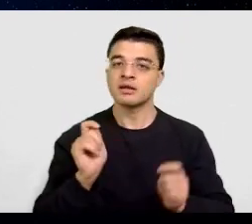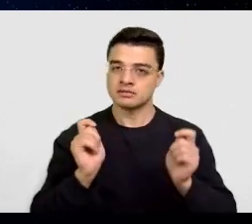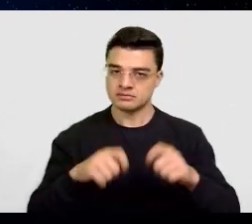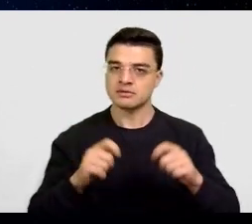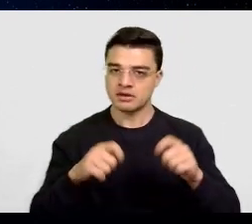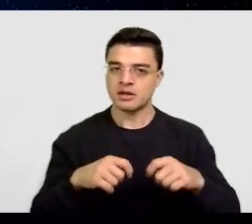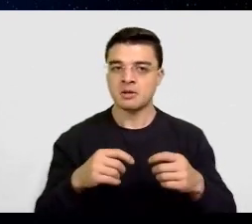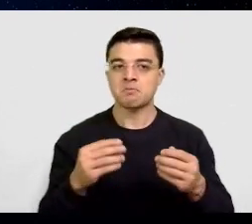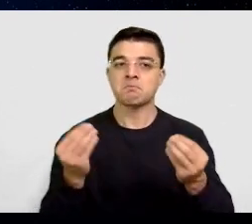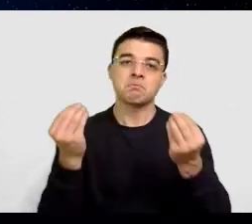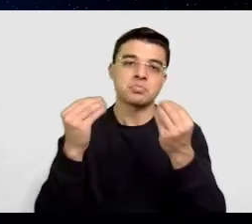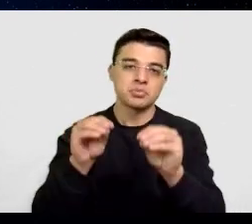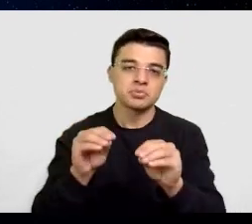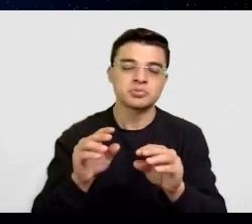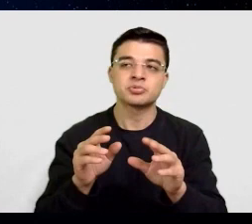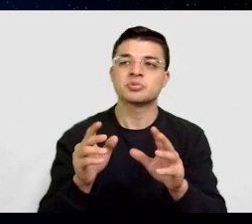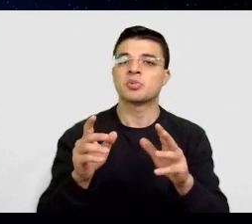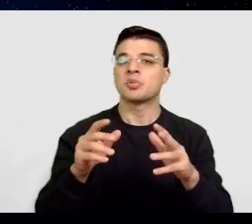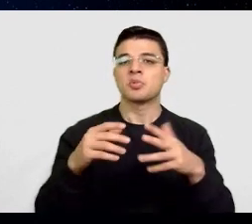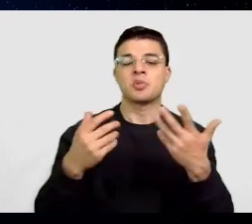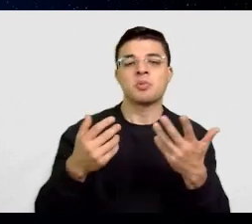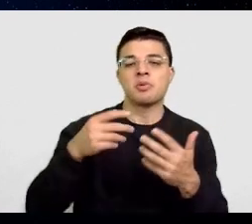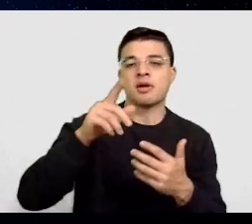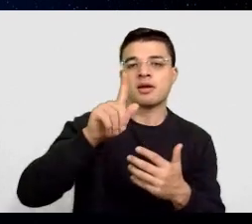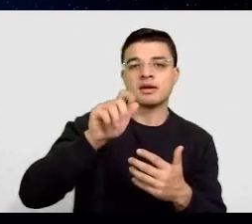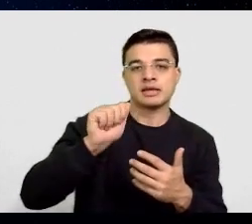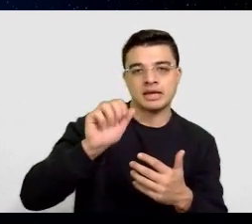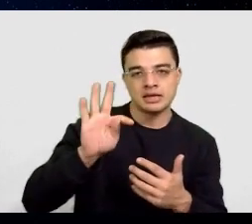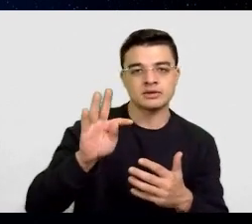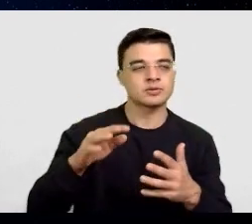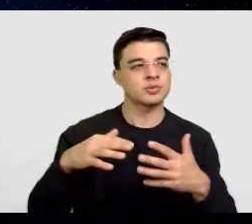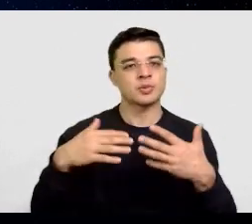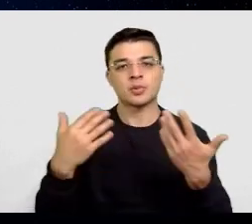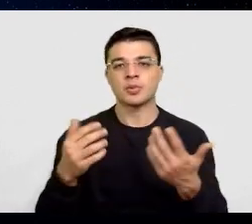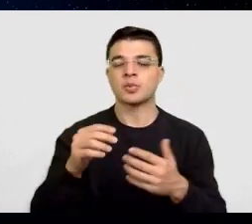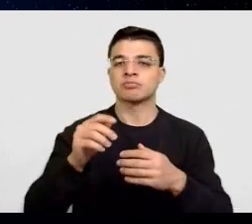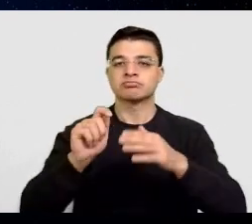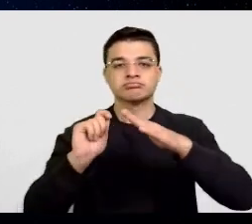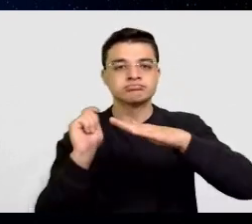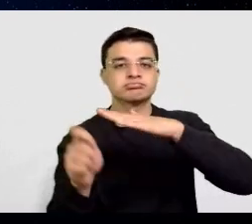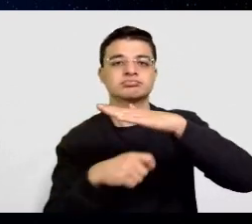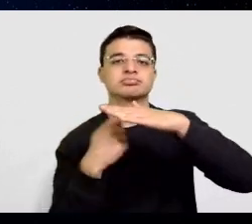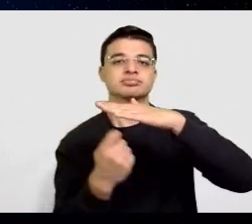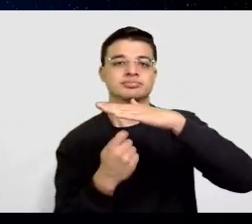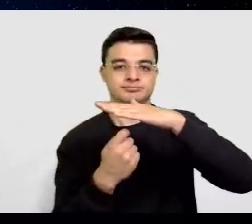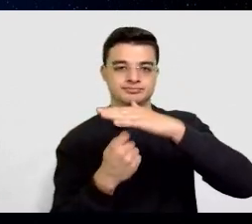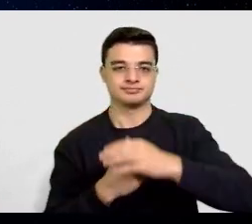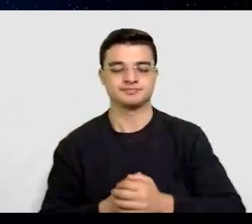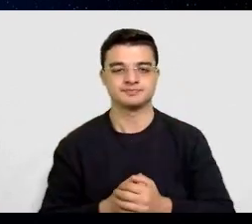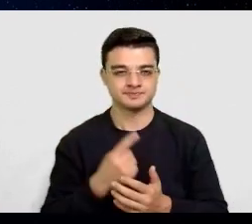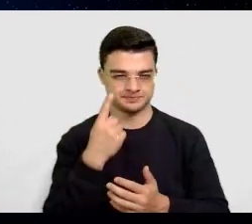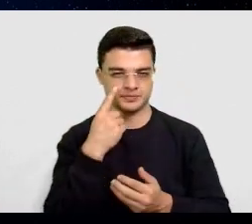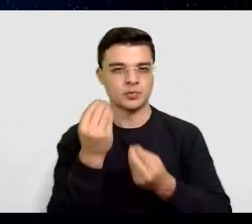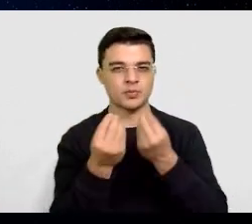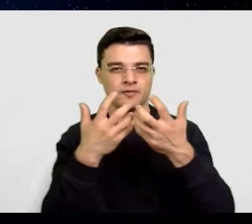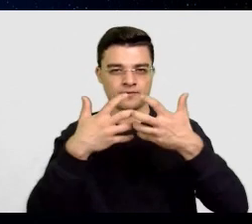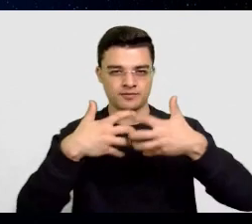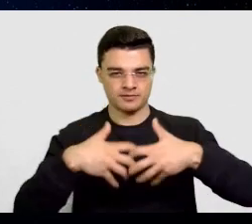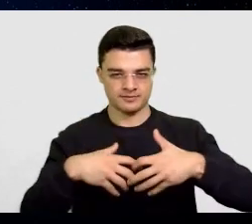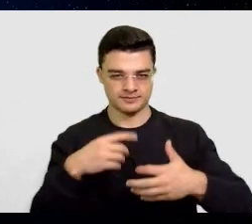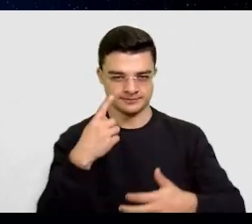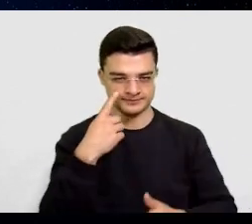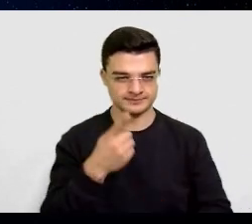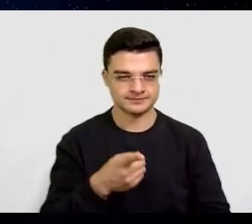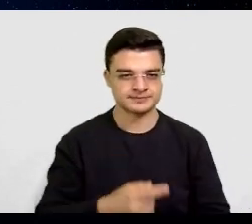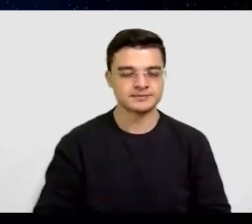POST, um UPDATE subsequente. Aqui eu trouxe no slide um exemplo de como isso funciona. A gente vê lá o contra/R e contra/N no final